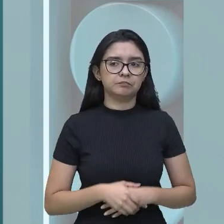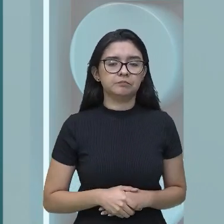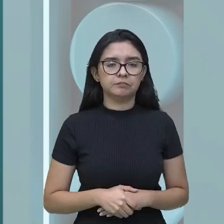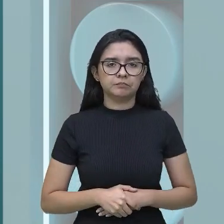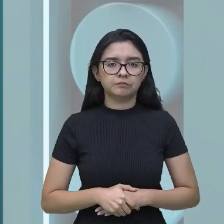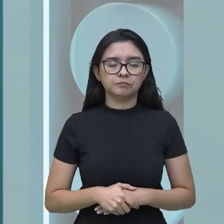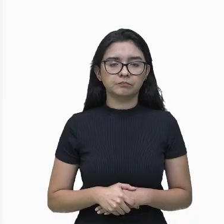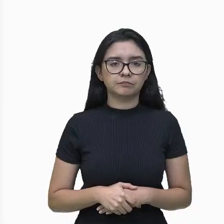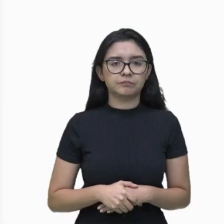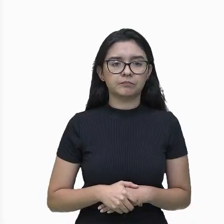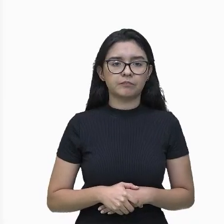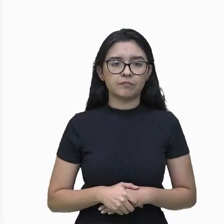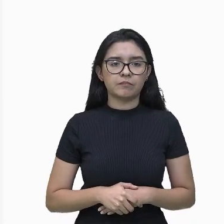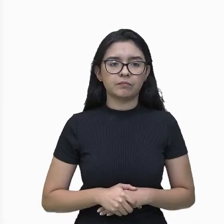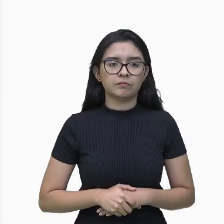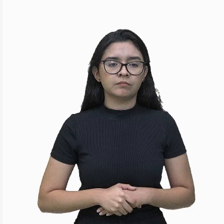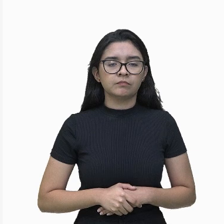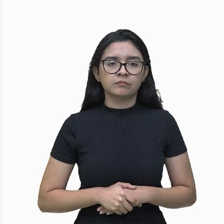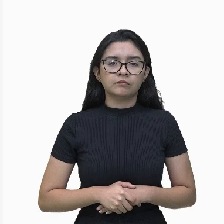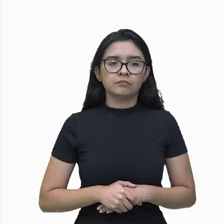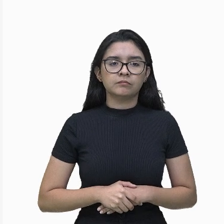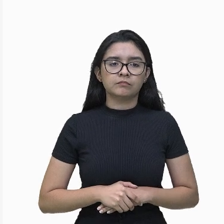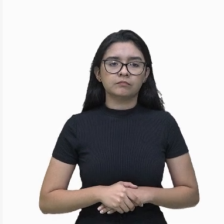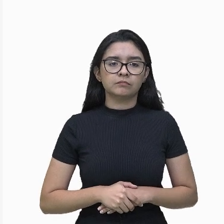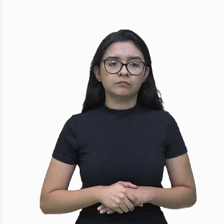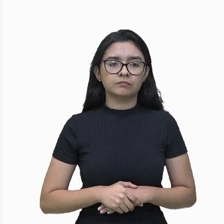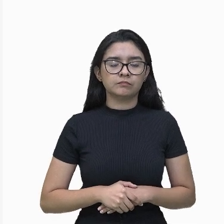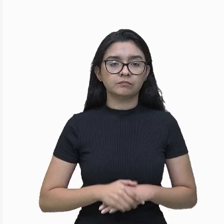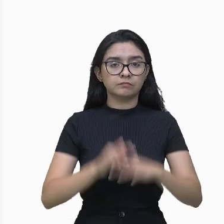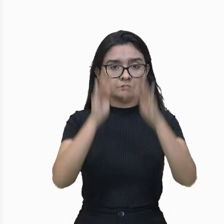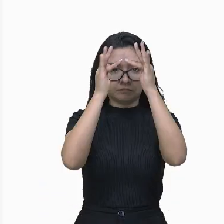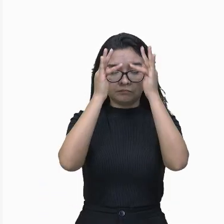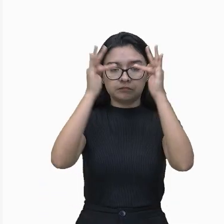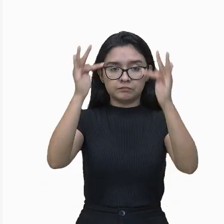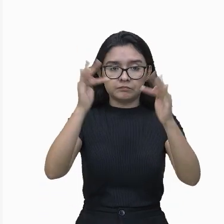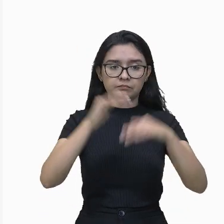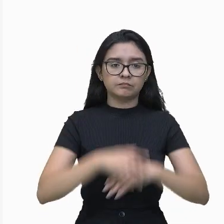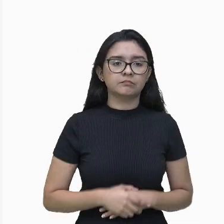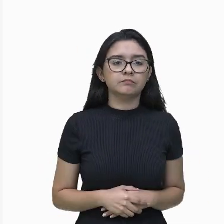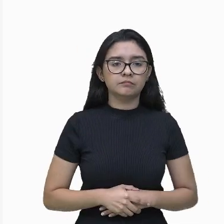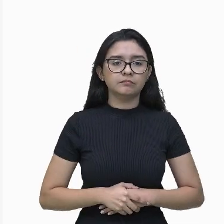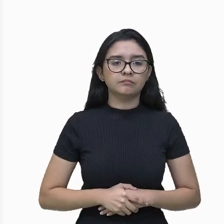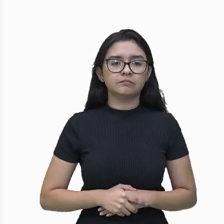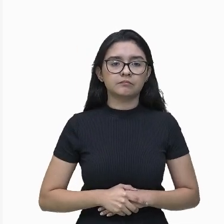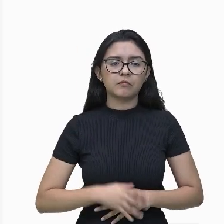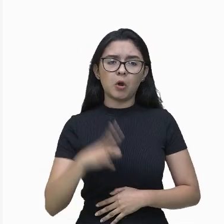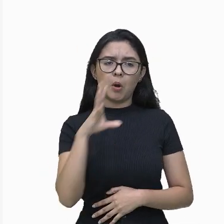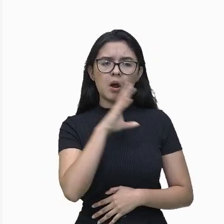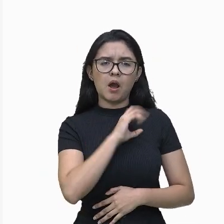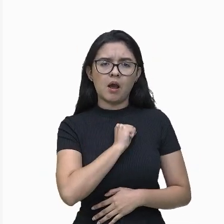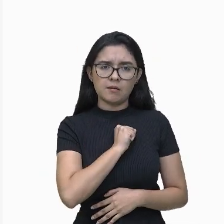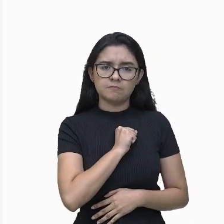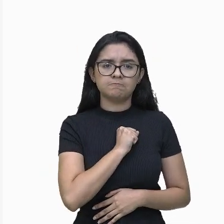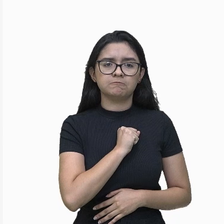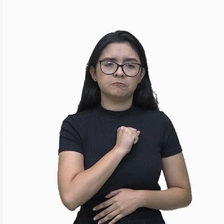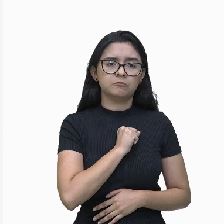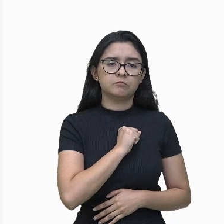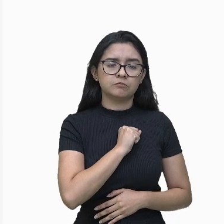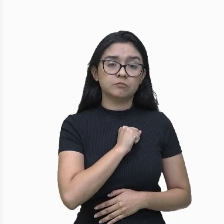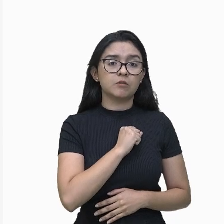o poema soneto de fidelidade de tudo ao meu amor serei